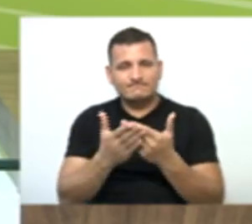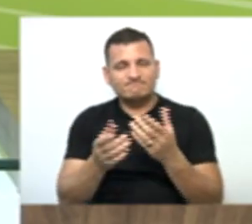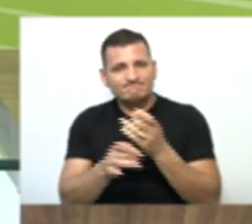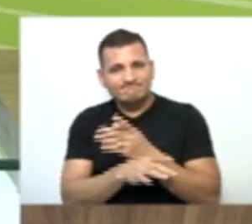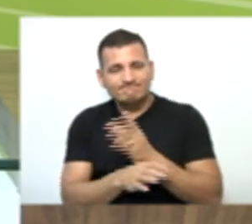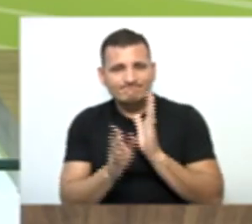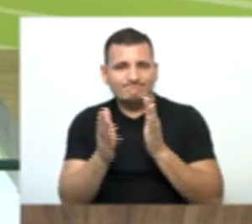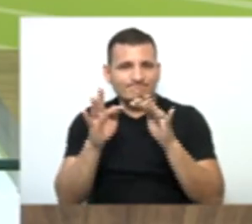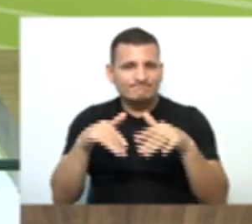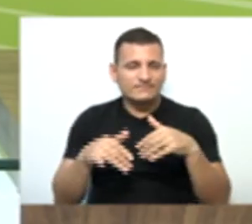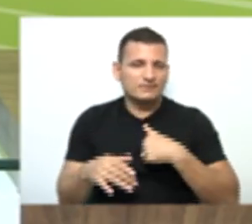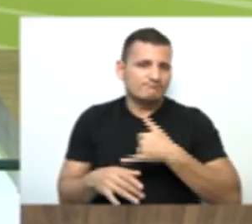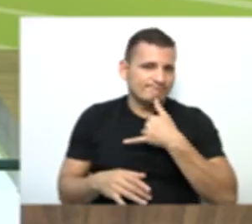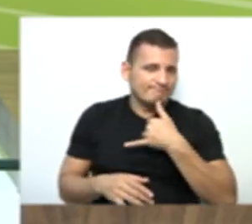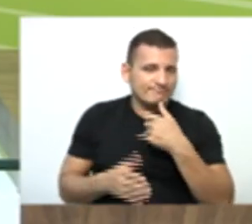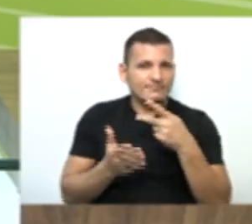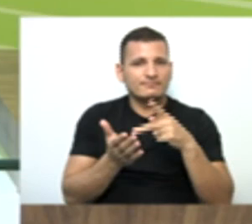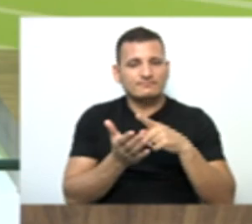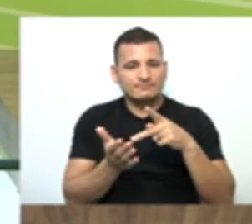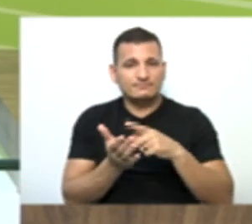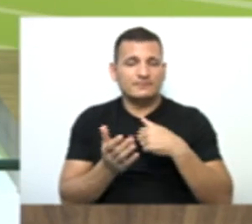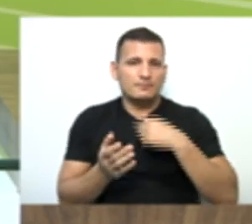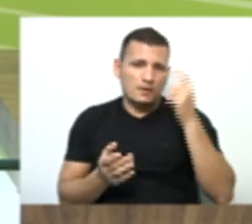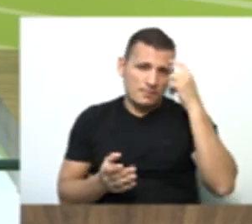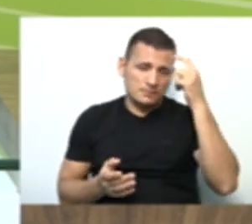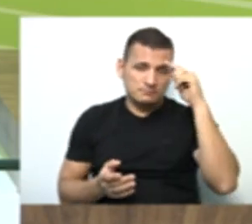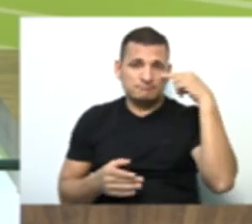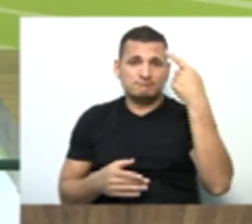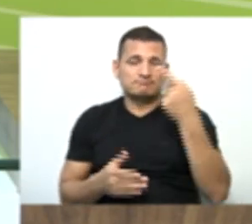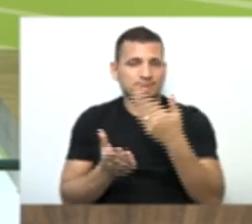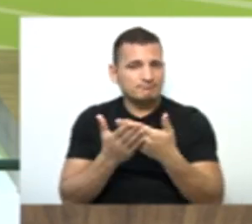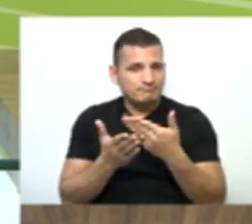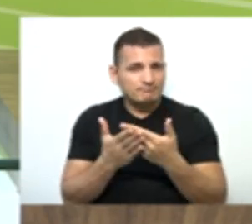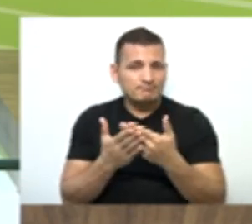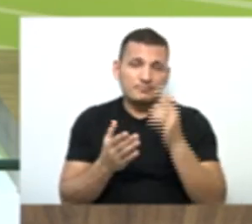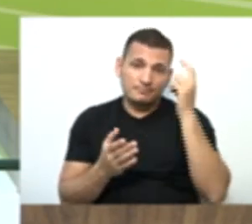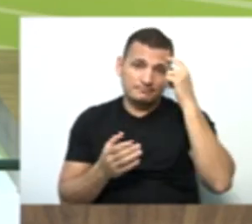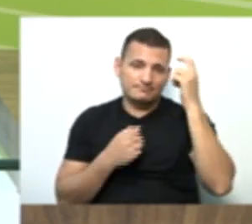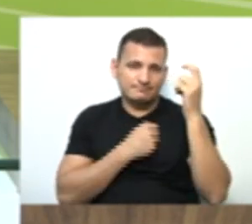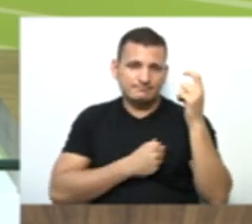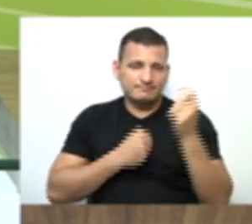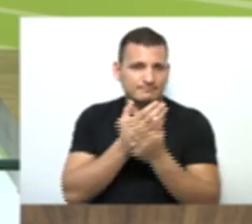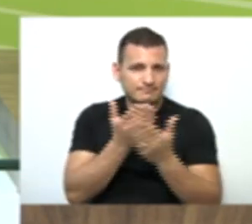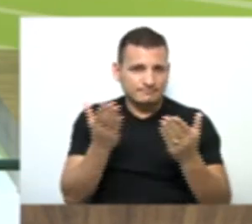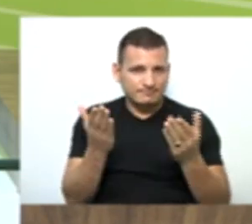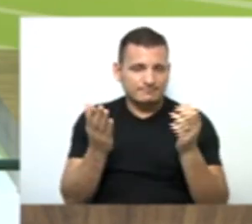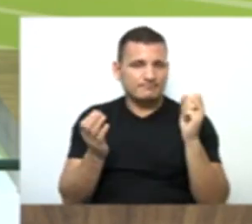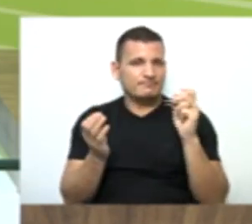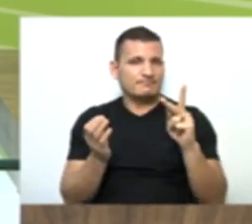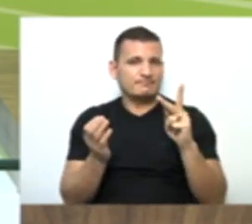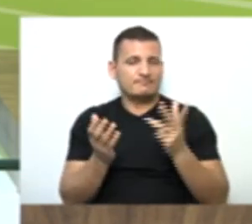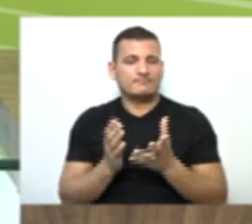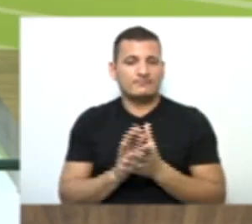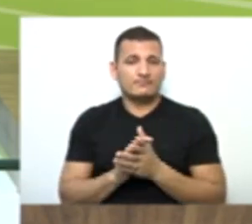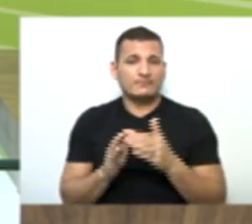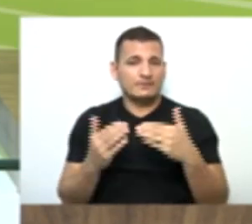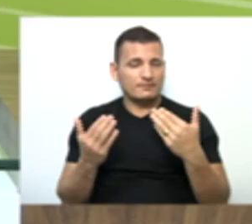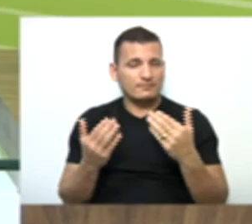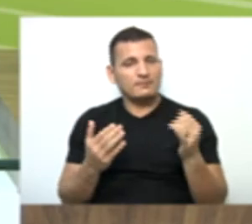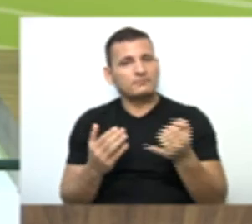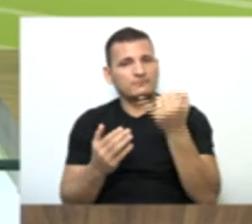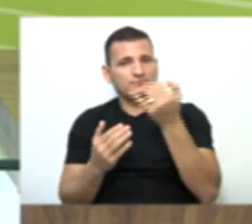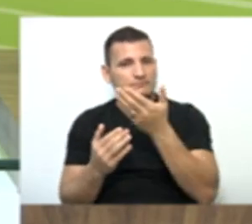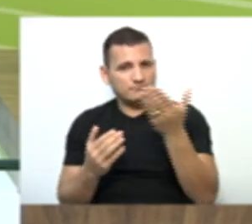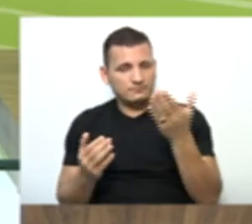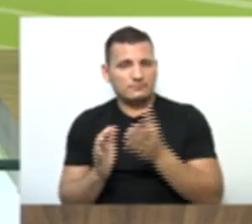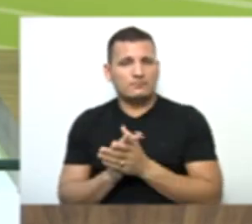triste, já estou pensando na próxima aula com saudade de vocês. Ok? Portanto, aproveite,